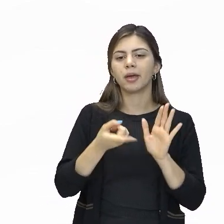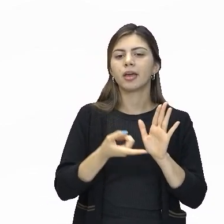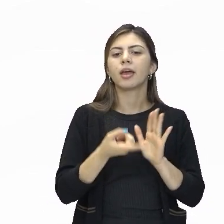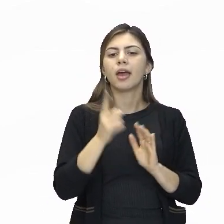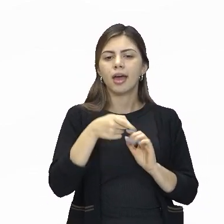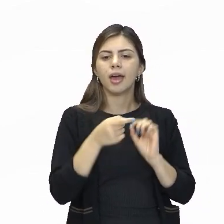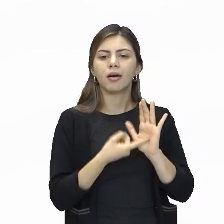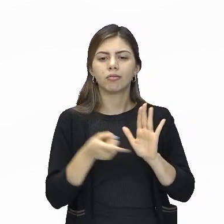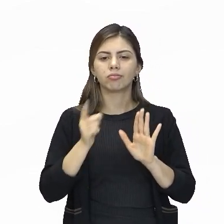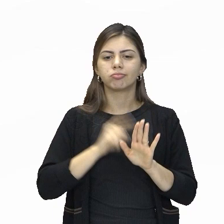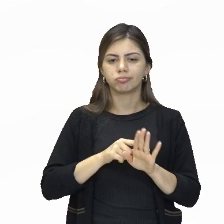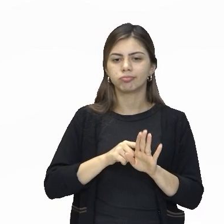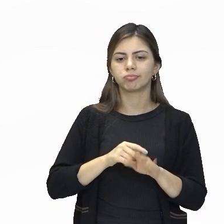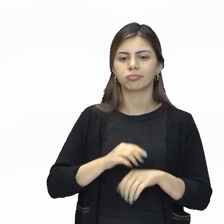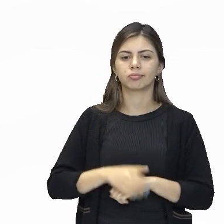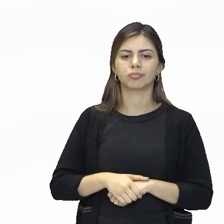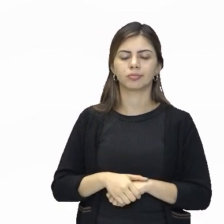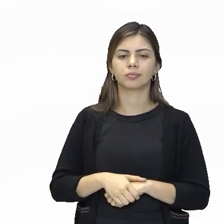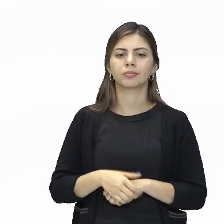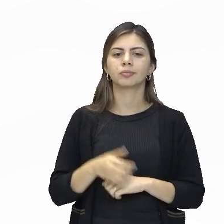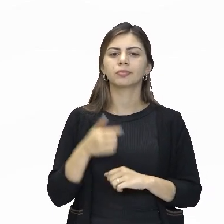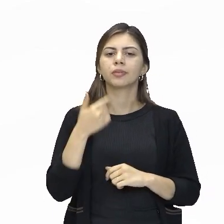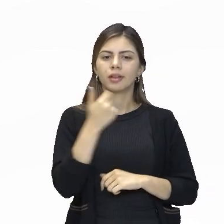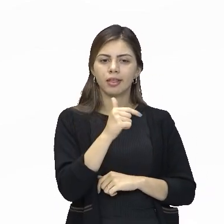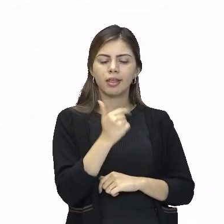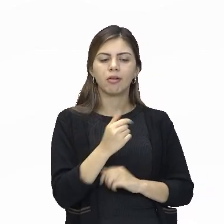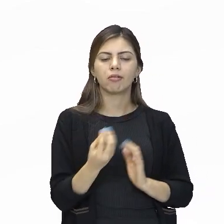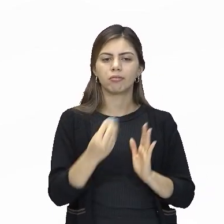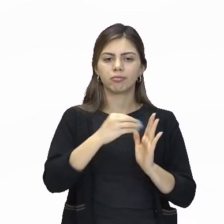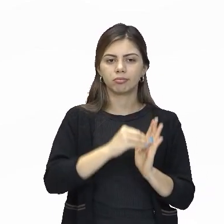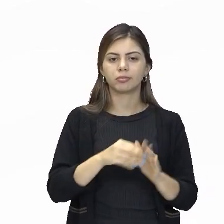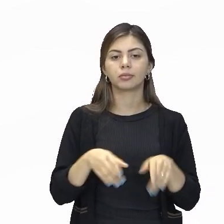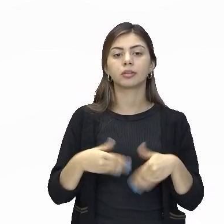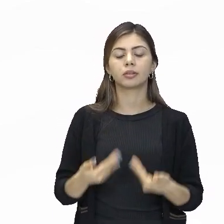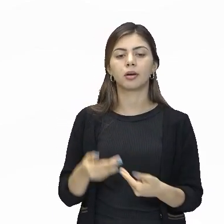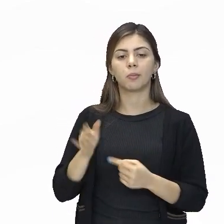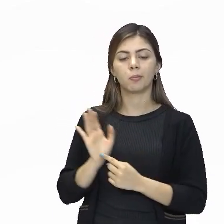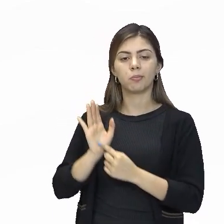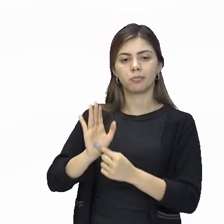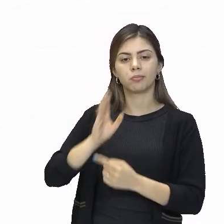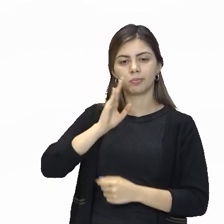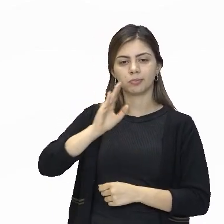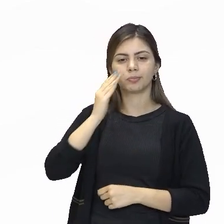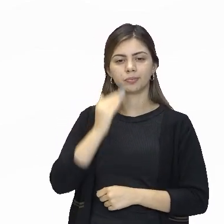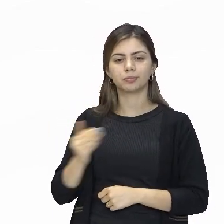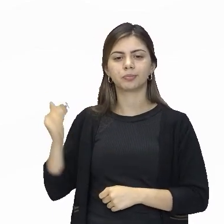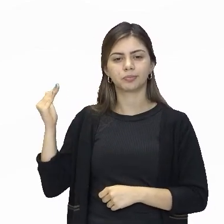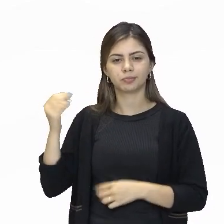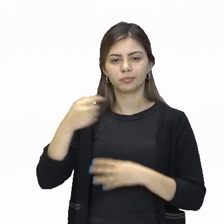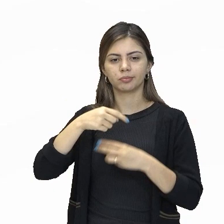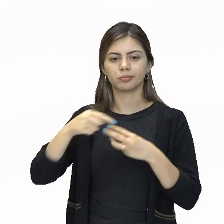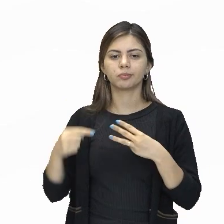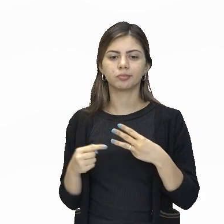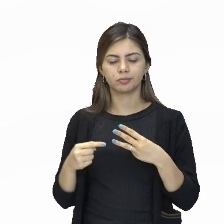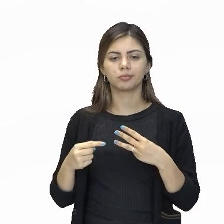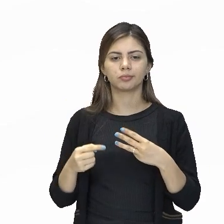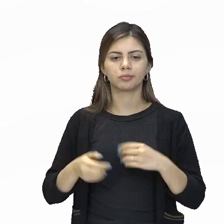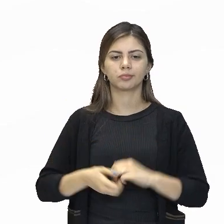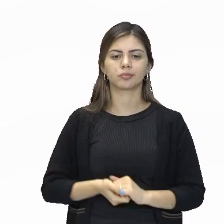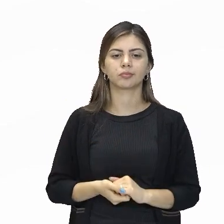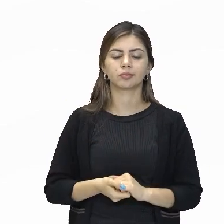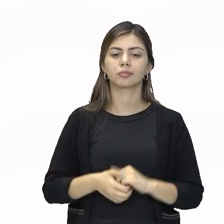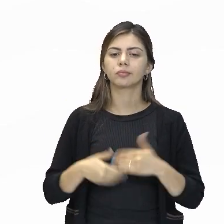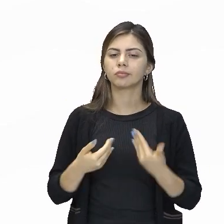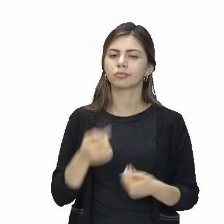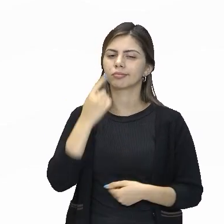desse movimento. Vamos lá continuar, então. Os autores principais do movimento, Mário de Andrade, Oswald de Andrade e Manuel Bandeira.